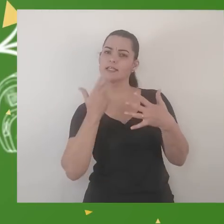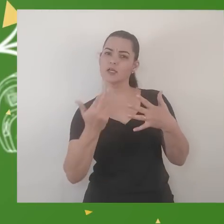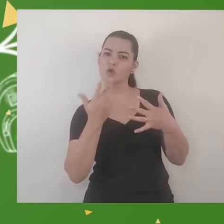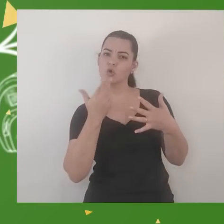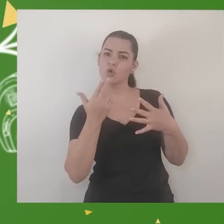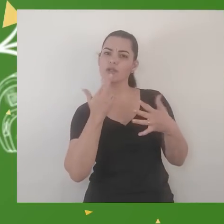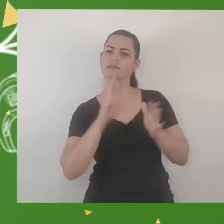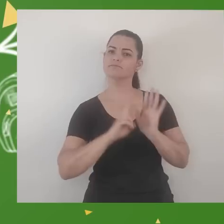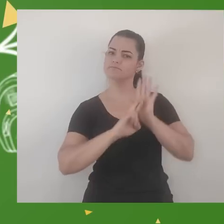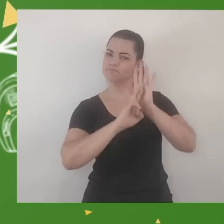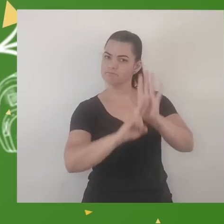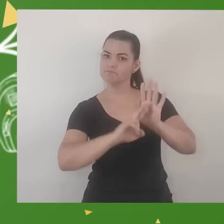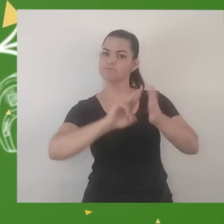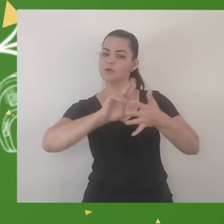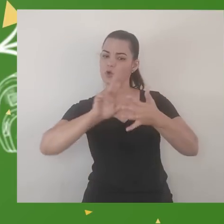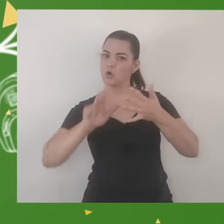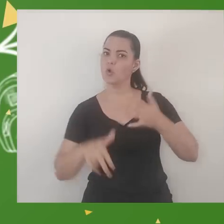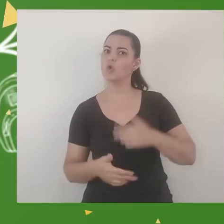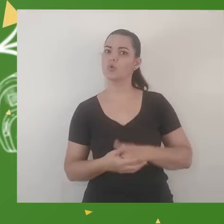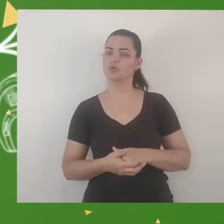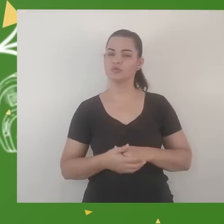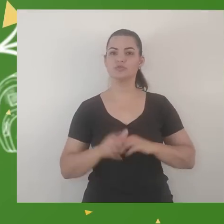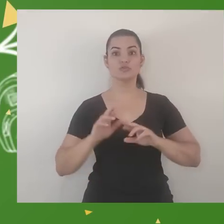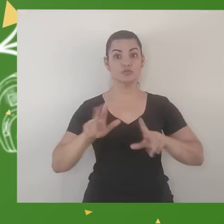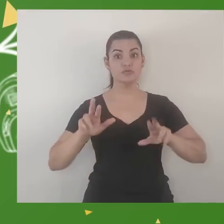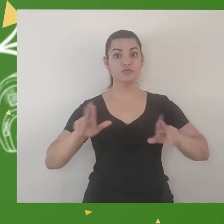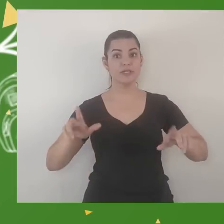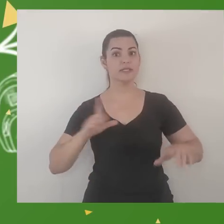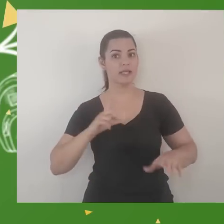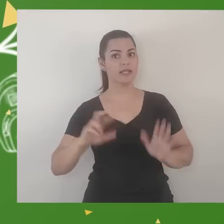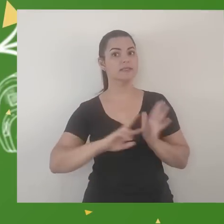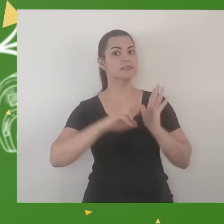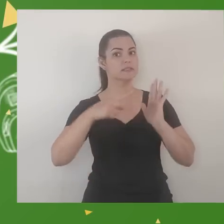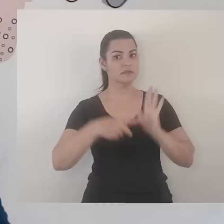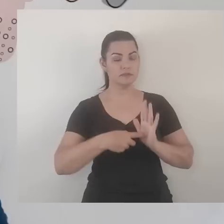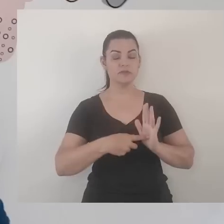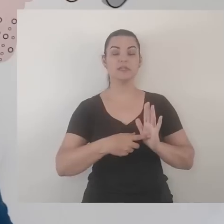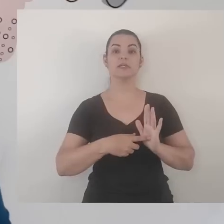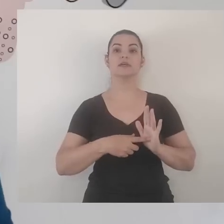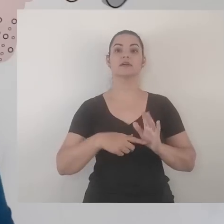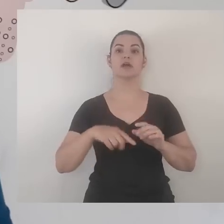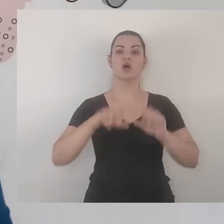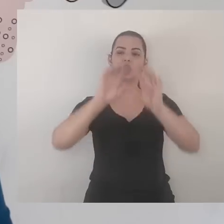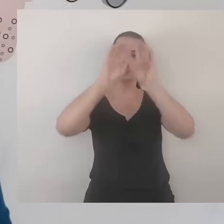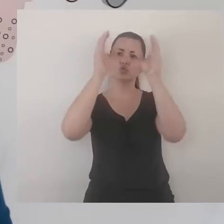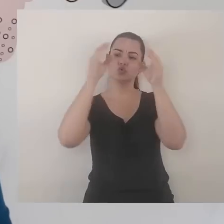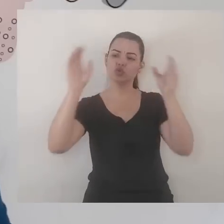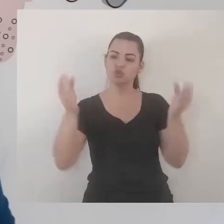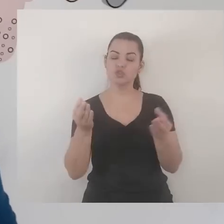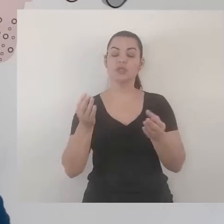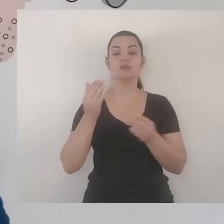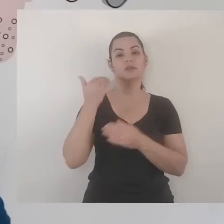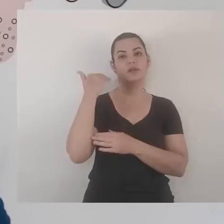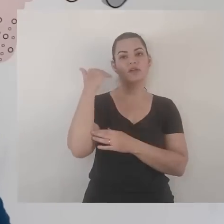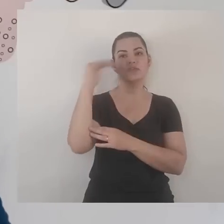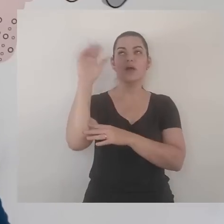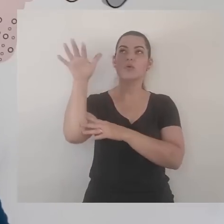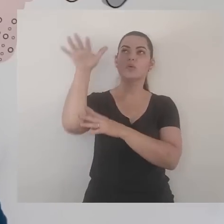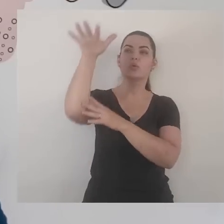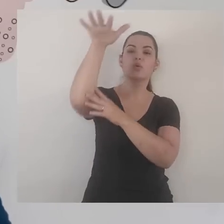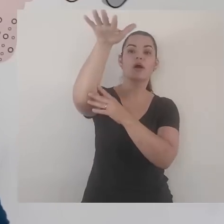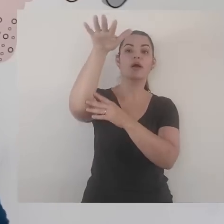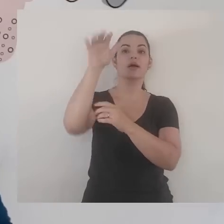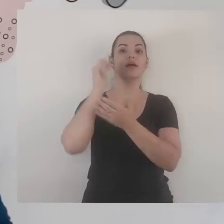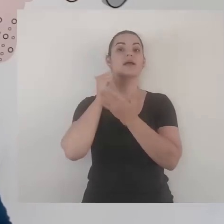o formato delas, tudo tem um significado e enviavam mensagens pelos céus. Hoje nós temos